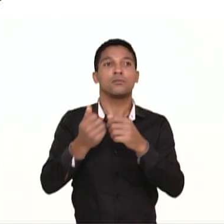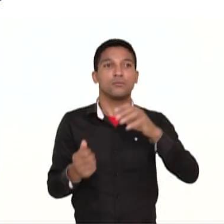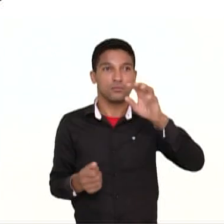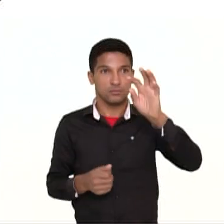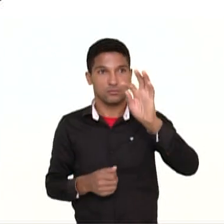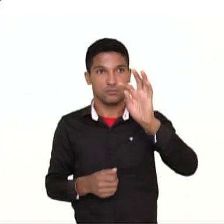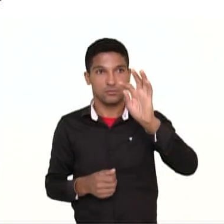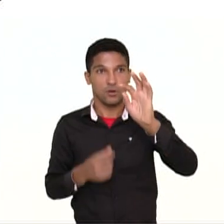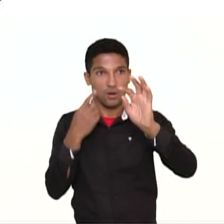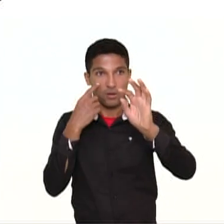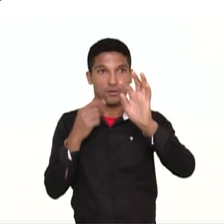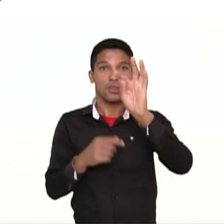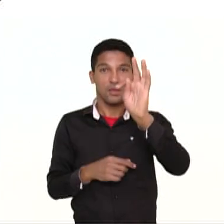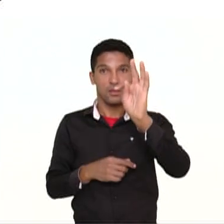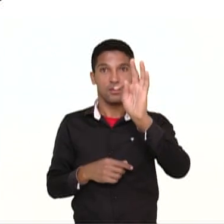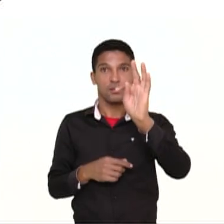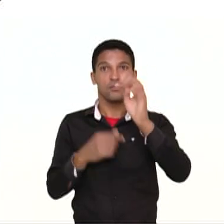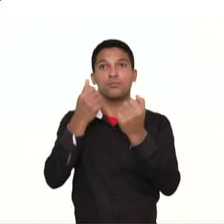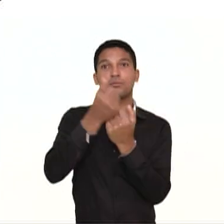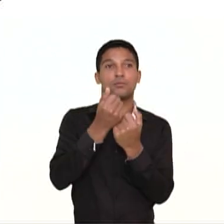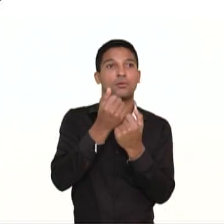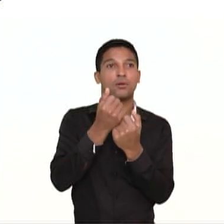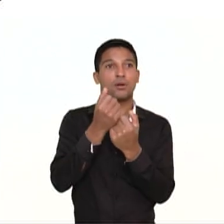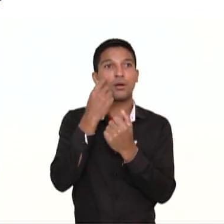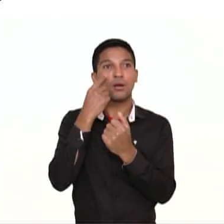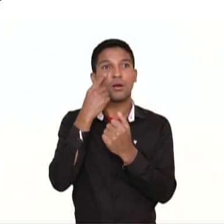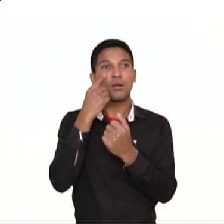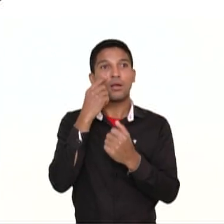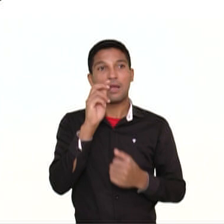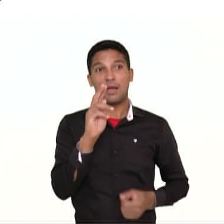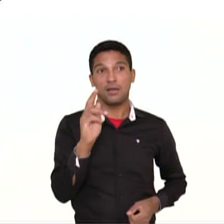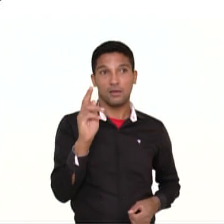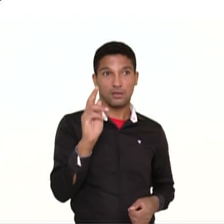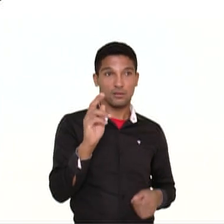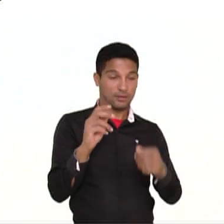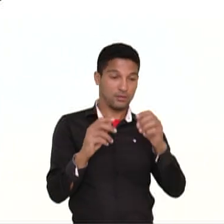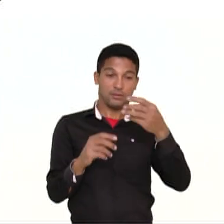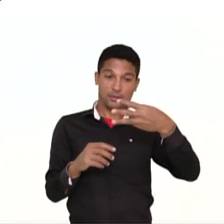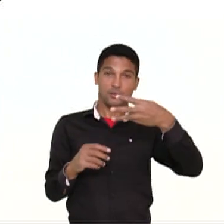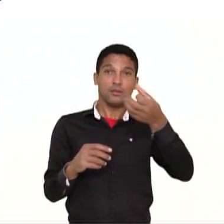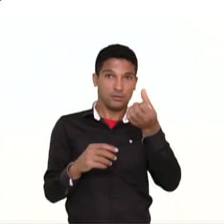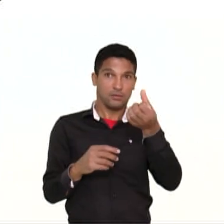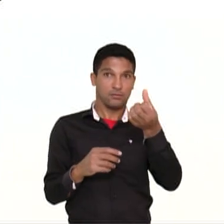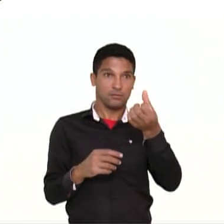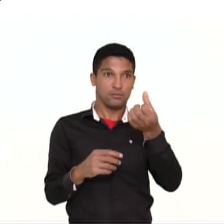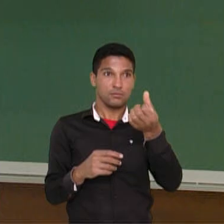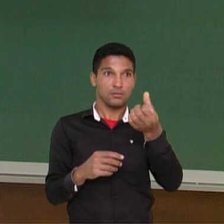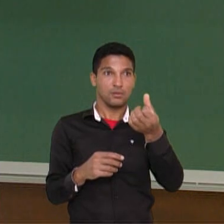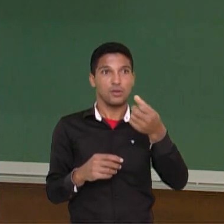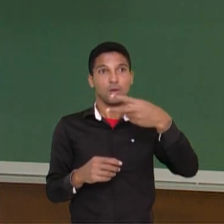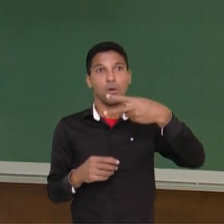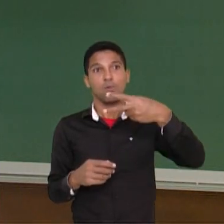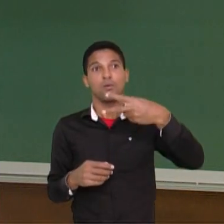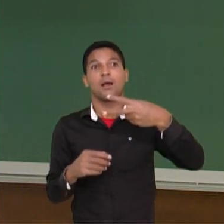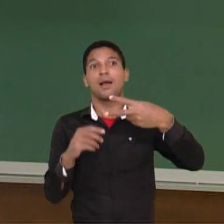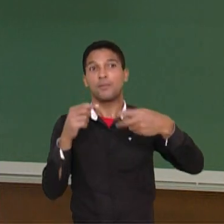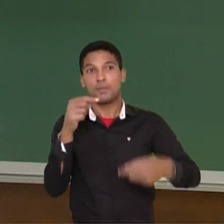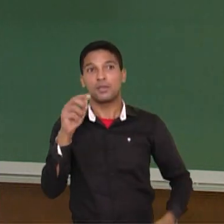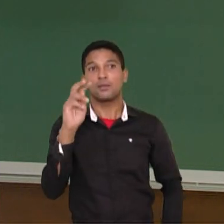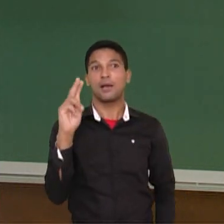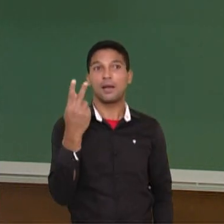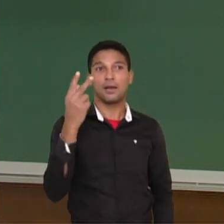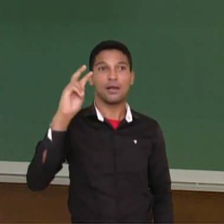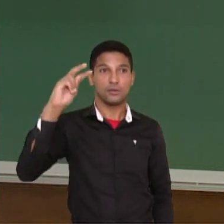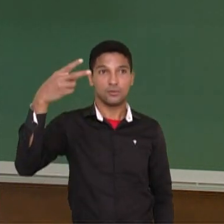quadrado mais 22H menos 85, né? E aí eu posso fazer aquele ajuste, né? Que